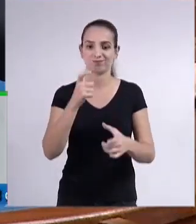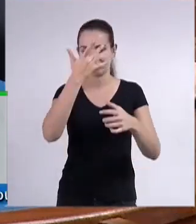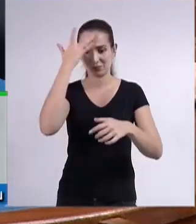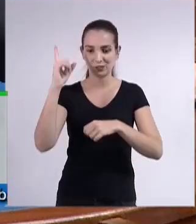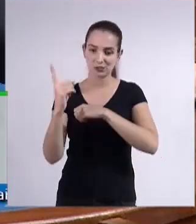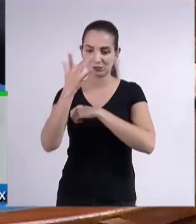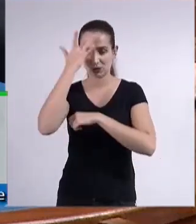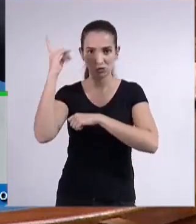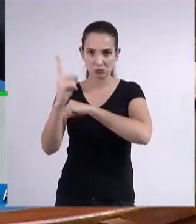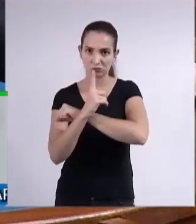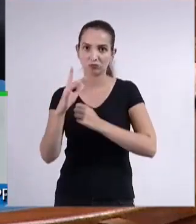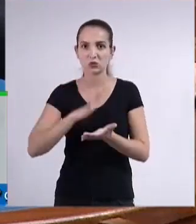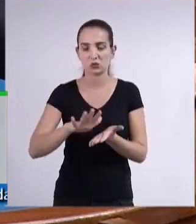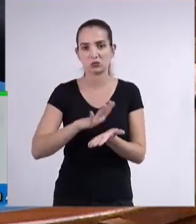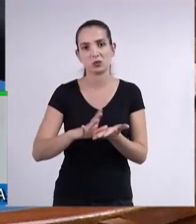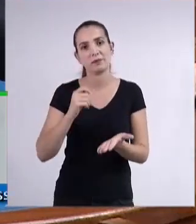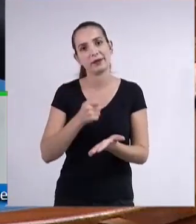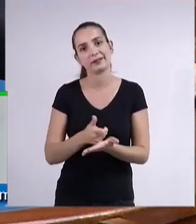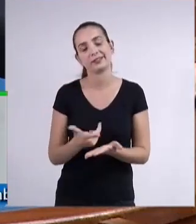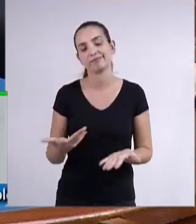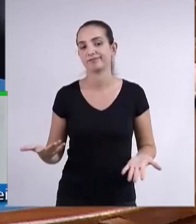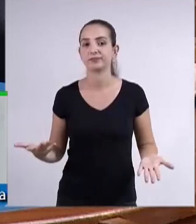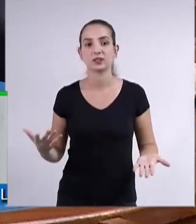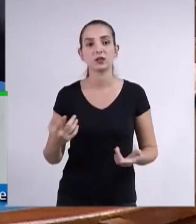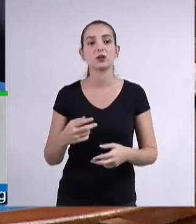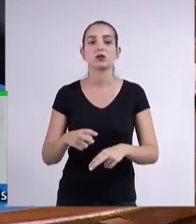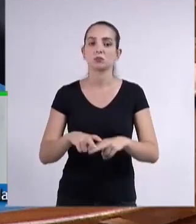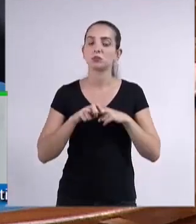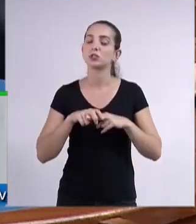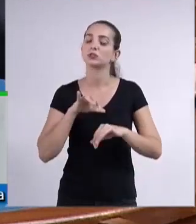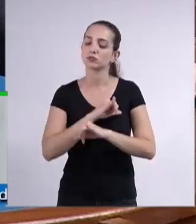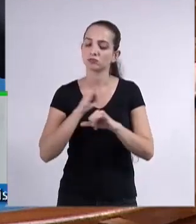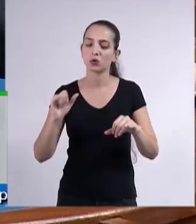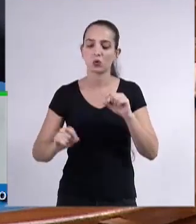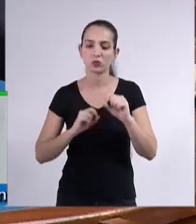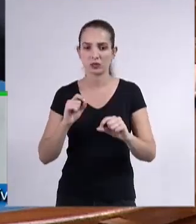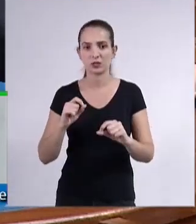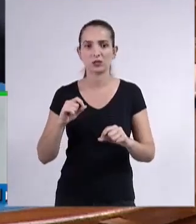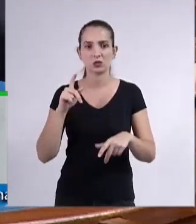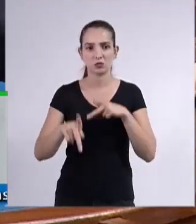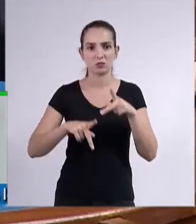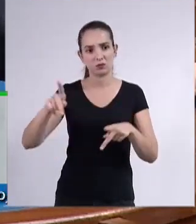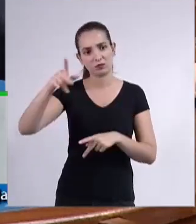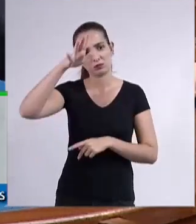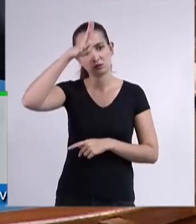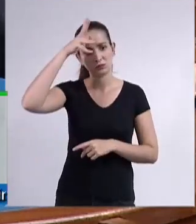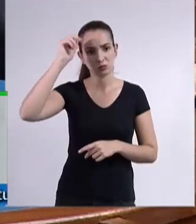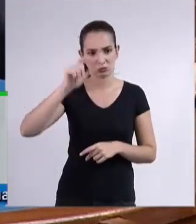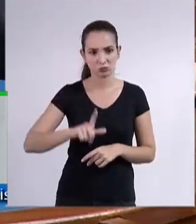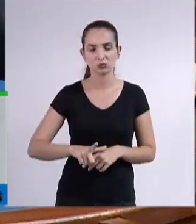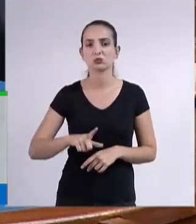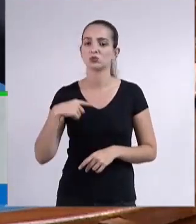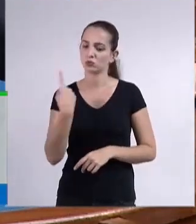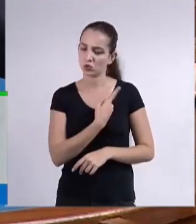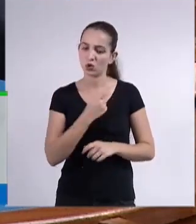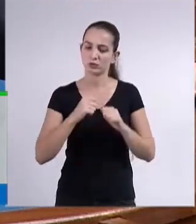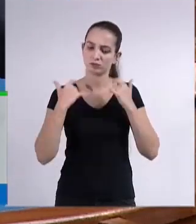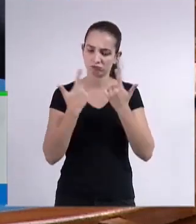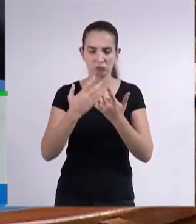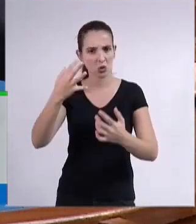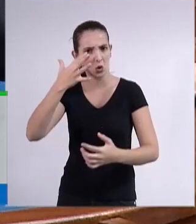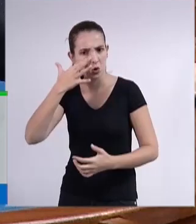está atento aos reclamos da população sul-mato-grossense, e a realização dessas reuniões e dessas audiências